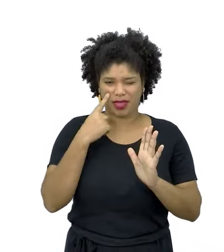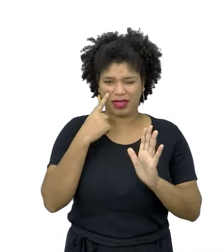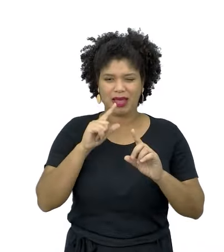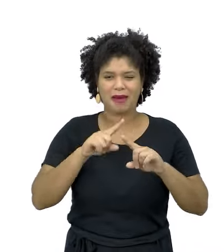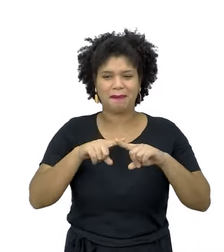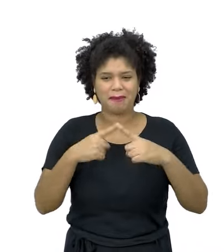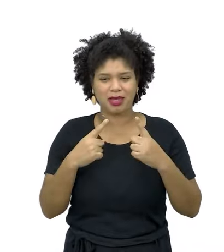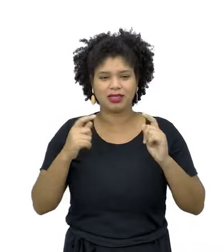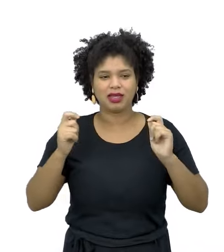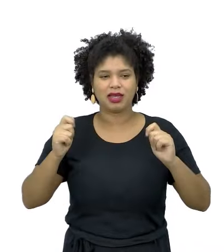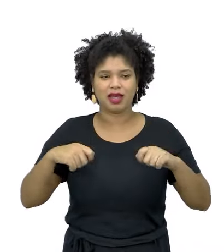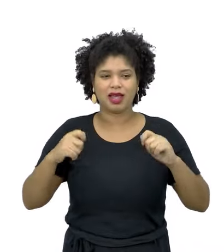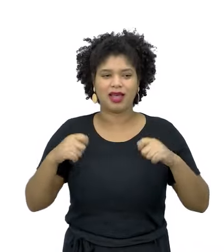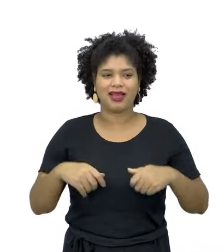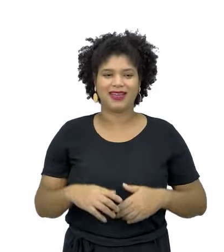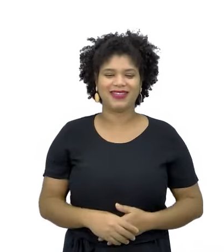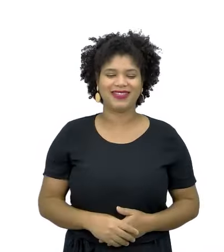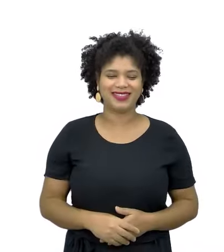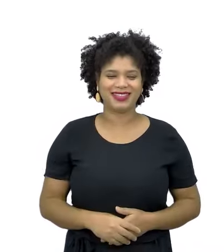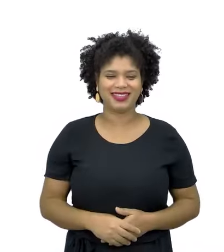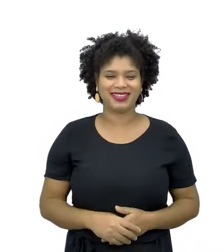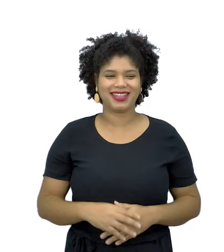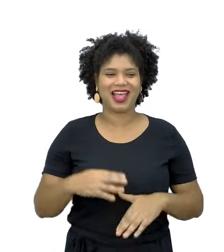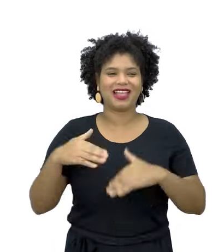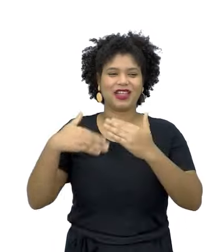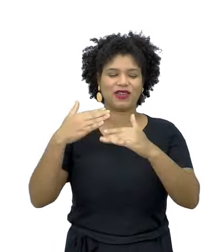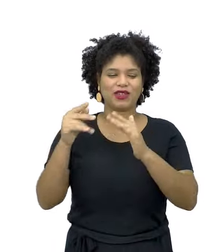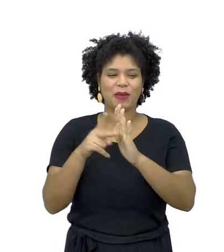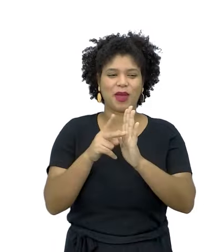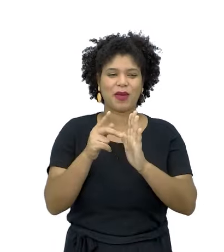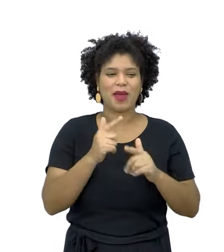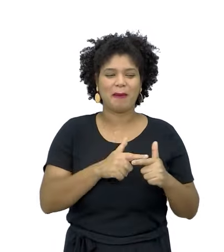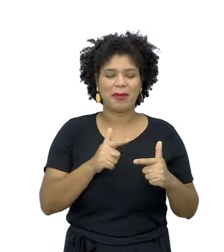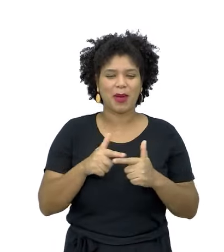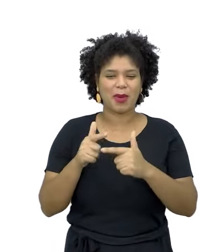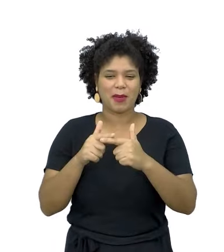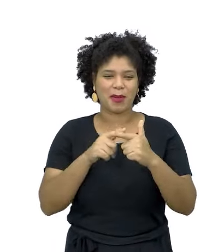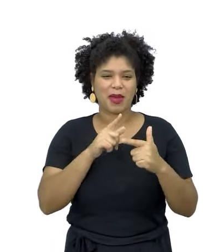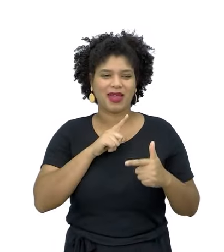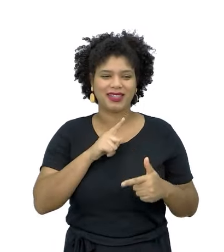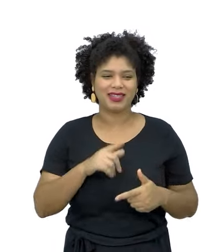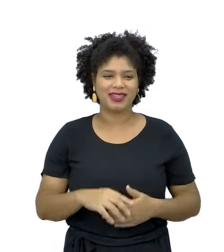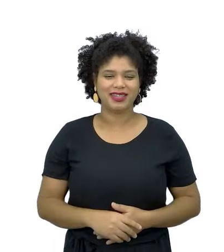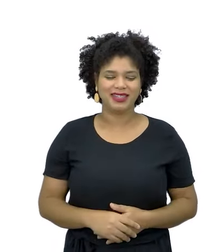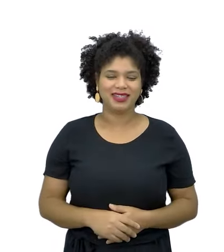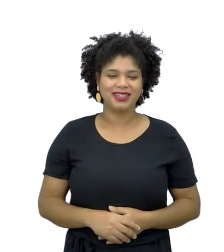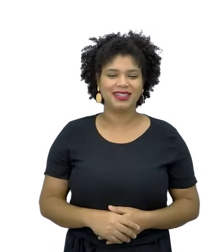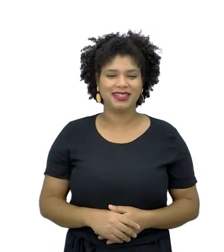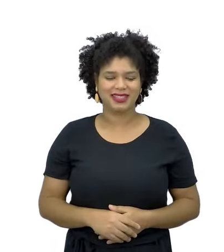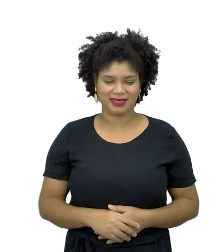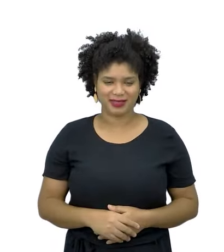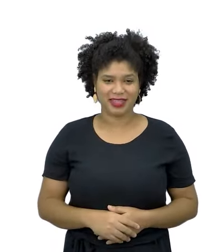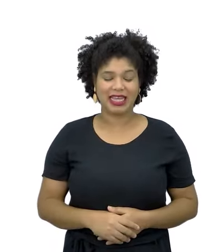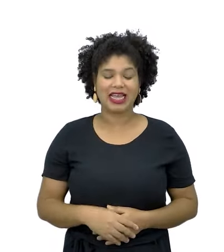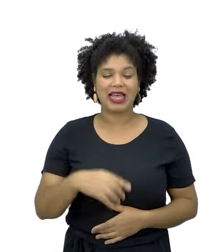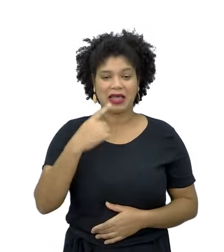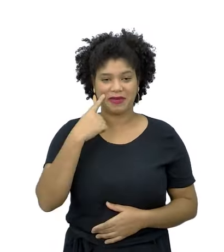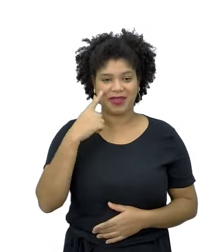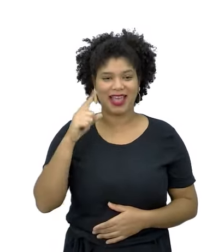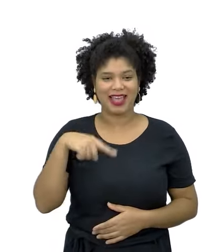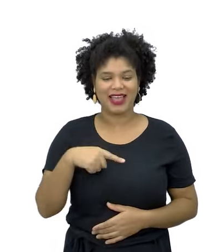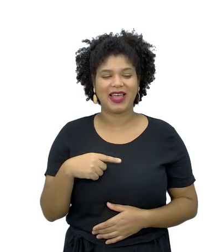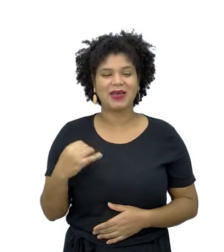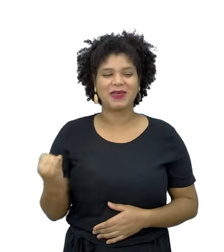colocar, né, o desenvolvimento lá do problema, como ele chegou naquela resolução, né? Isso é